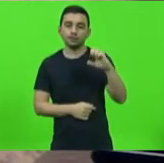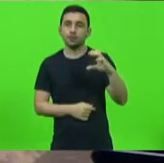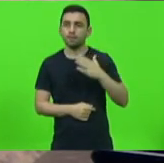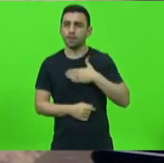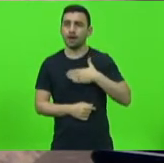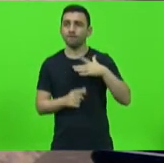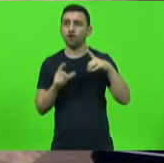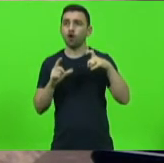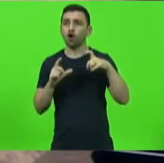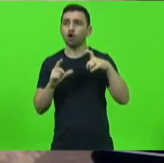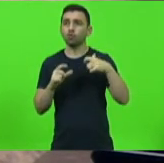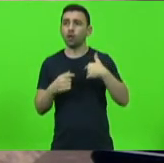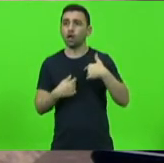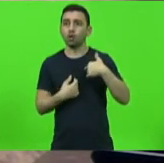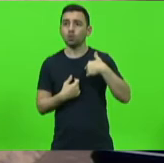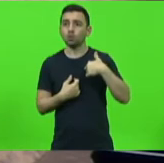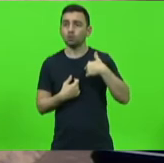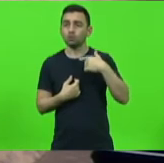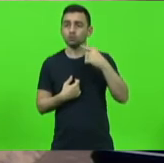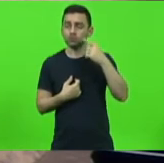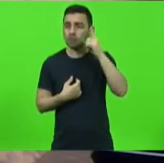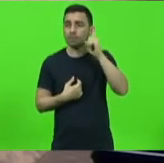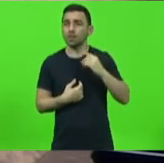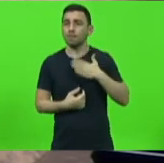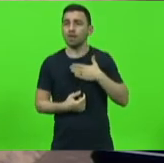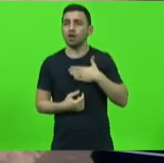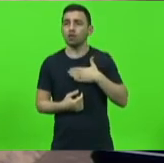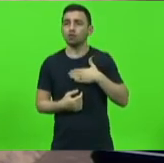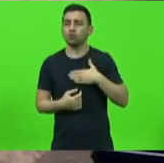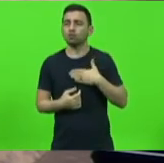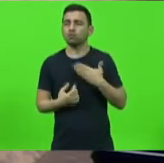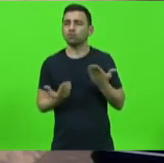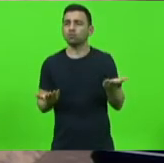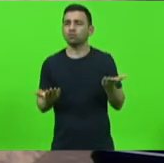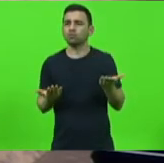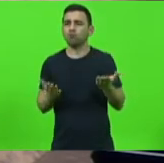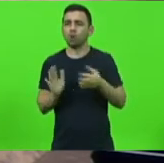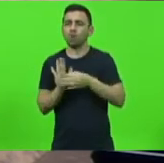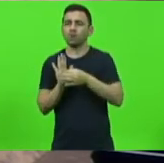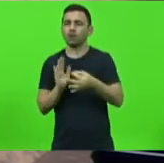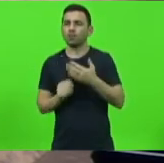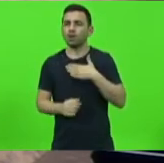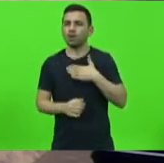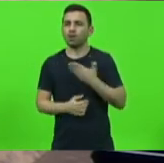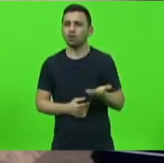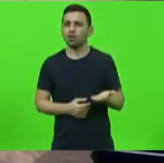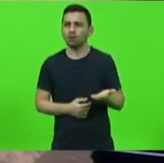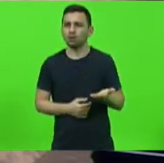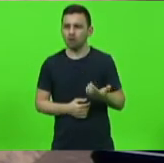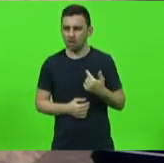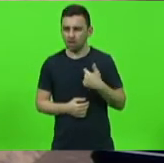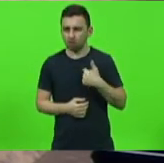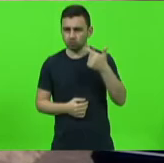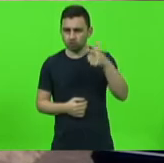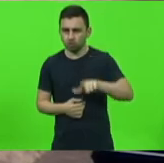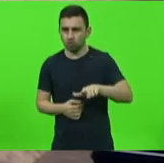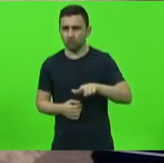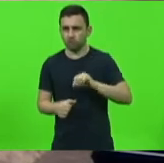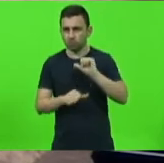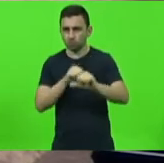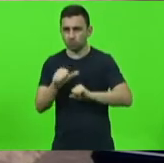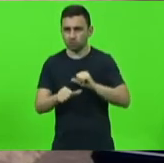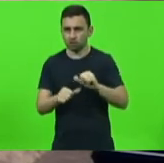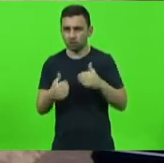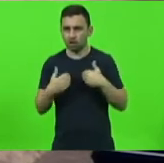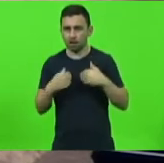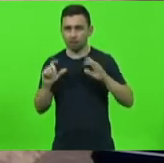foto, sem saber qual era a minha posição. Vocês acham que eu tenho medo de voltar com as minhas convicções? Acha que um